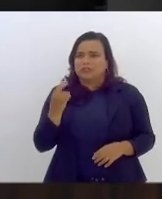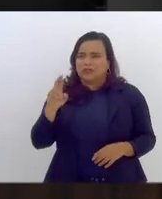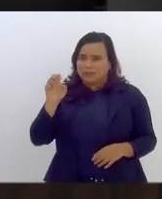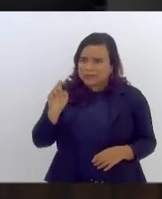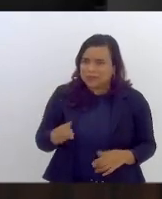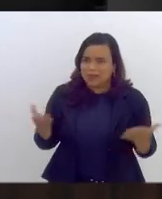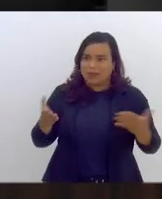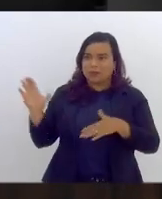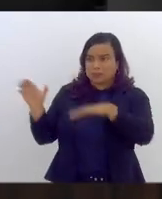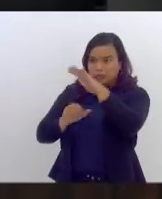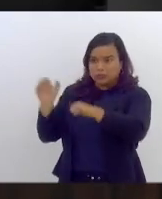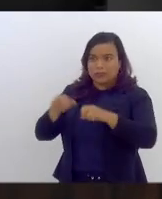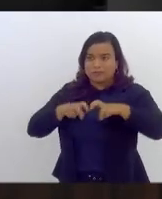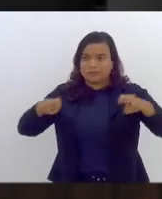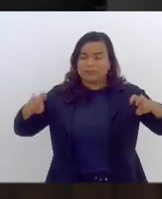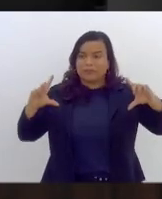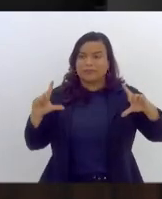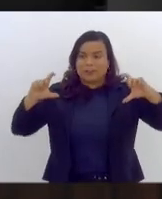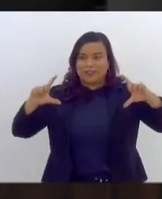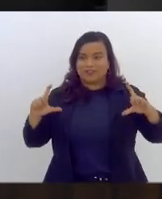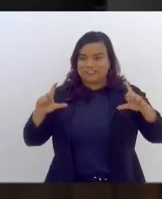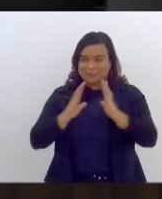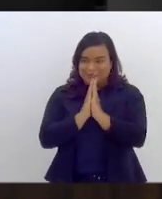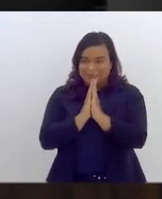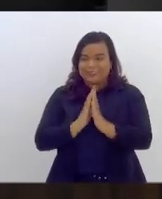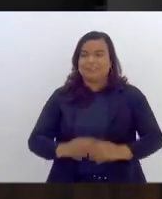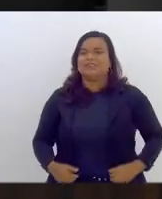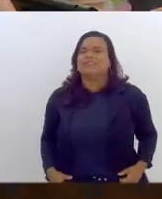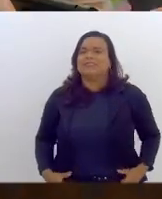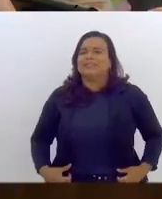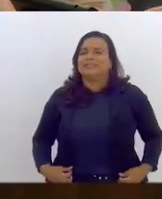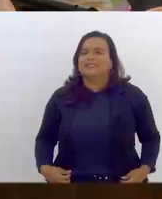nossa mesa para fazer uma foto com ele, por favor.